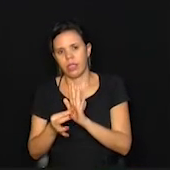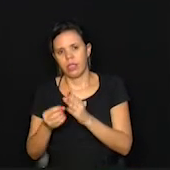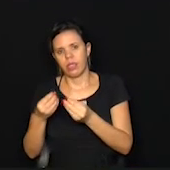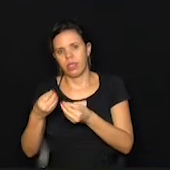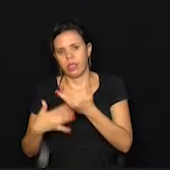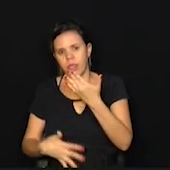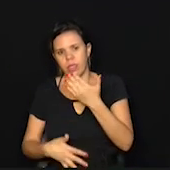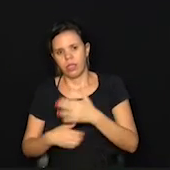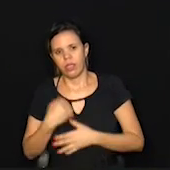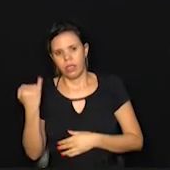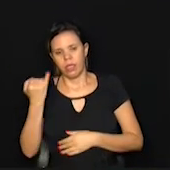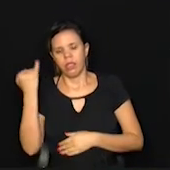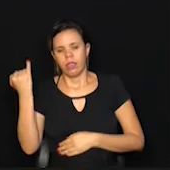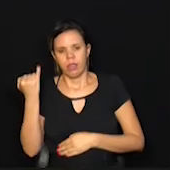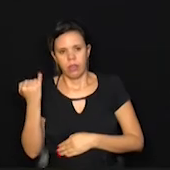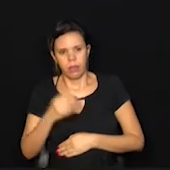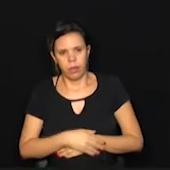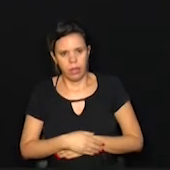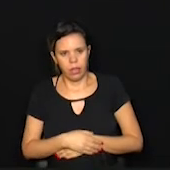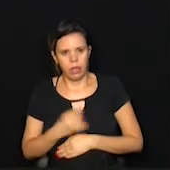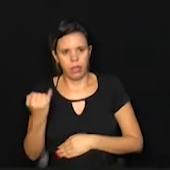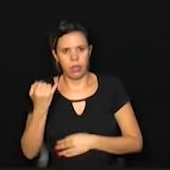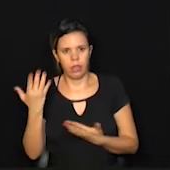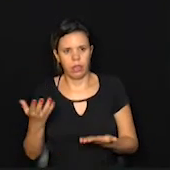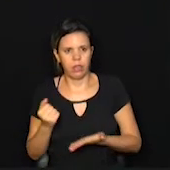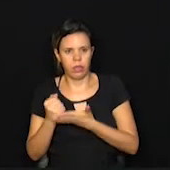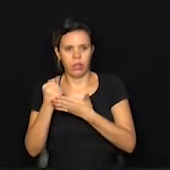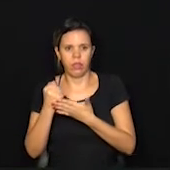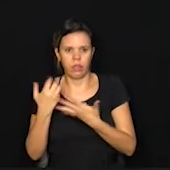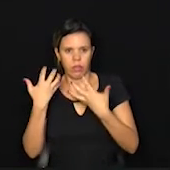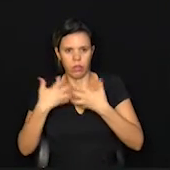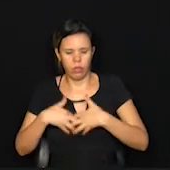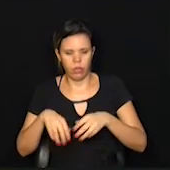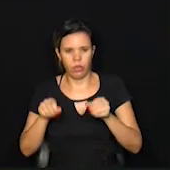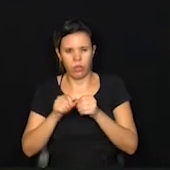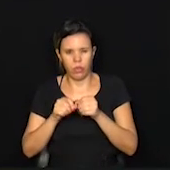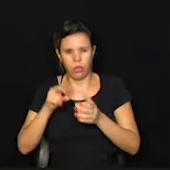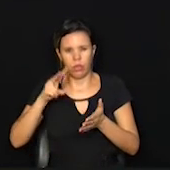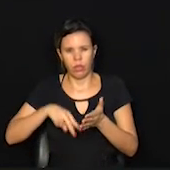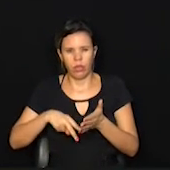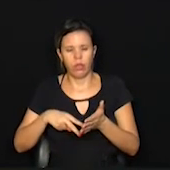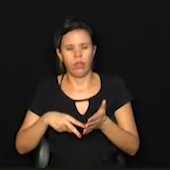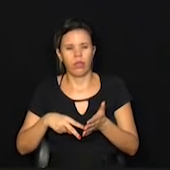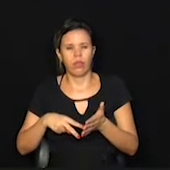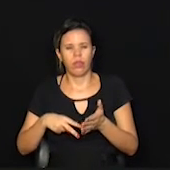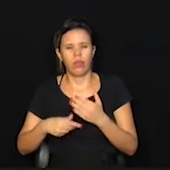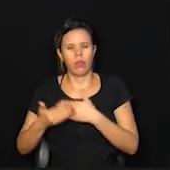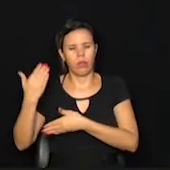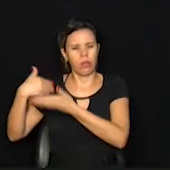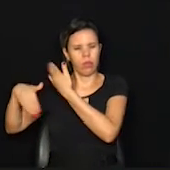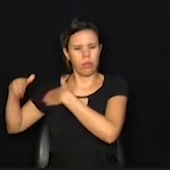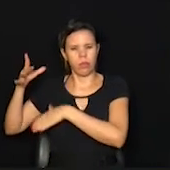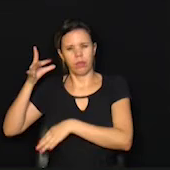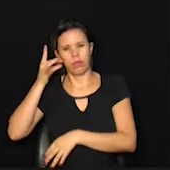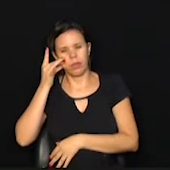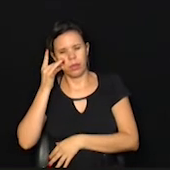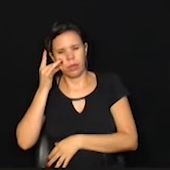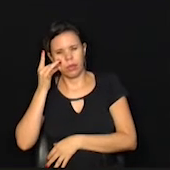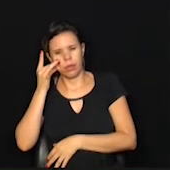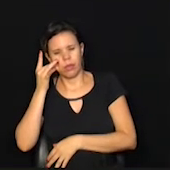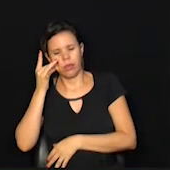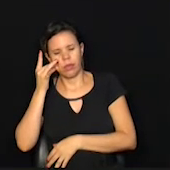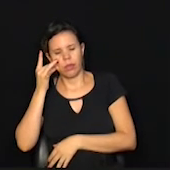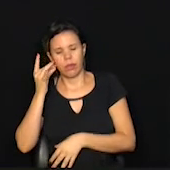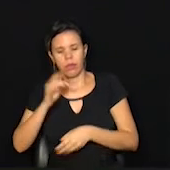bastante importantes pertinente nos ajuda a fazer uma leitura tanto do passado como do presente